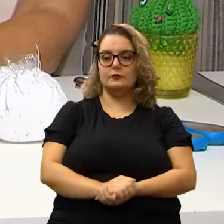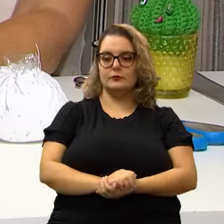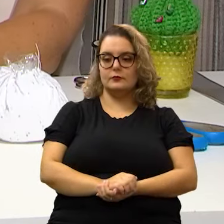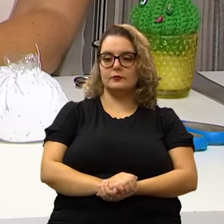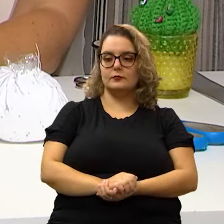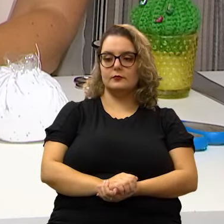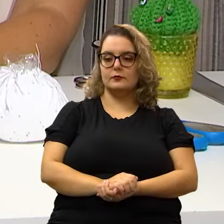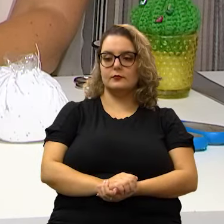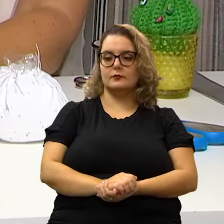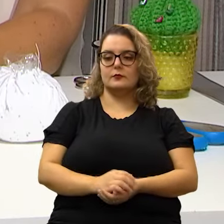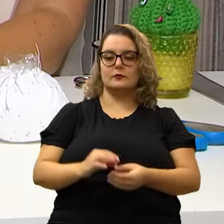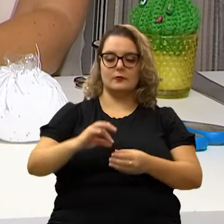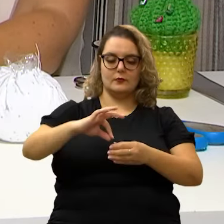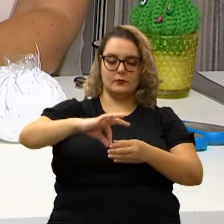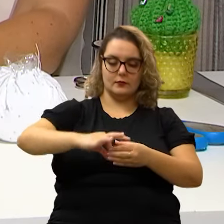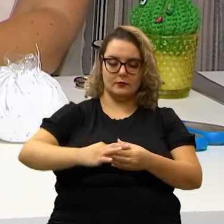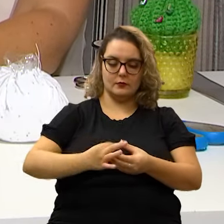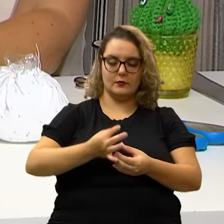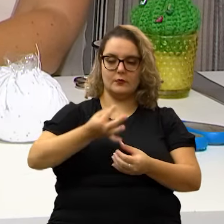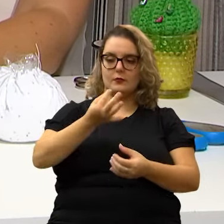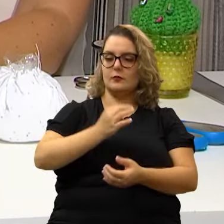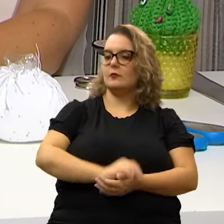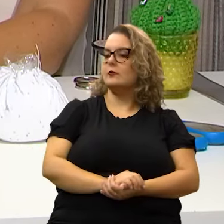passo a linha, passo por dentro.